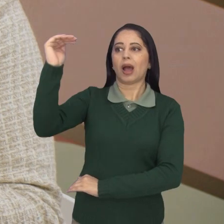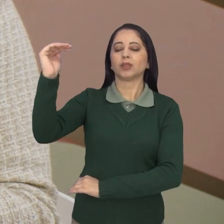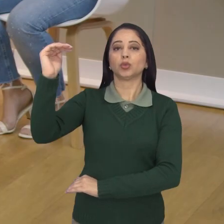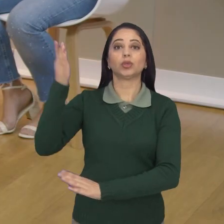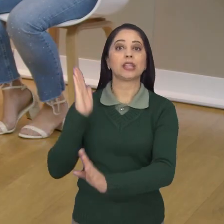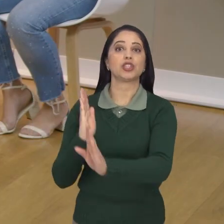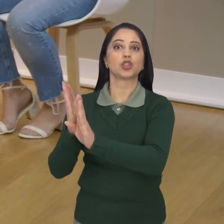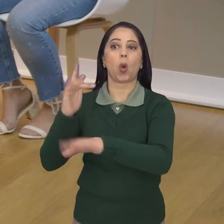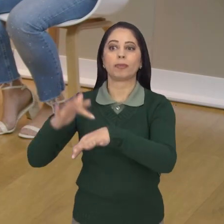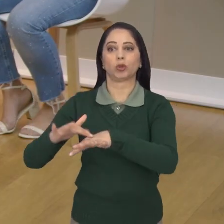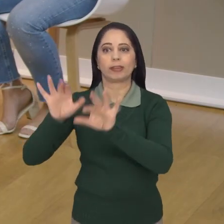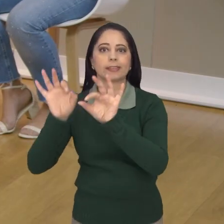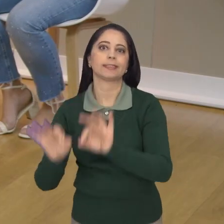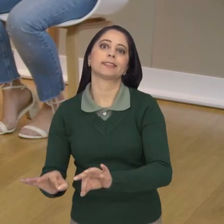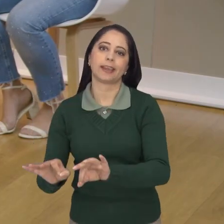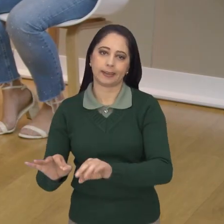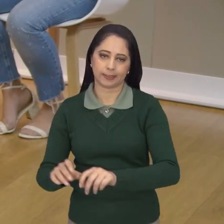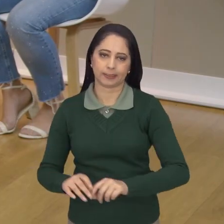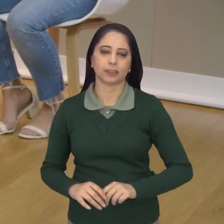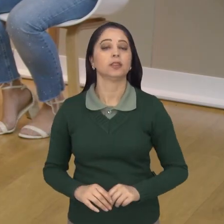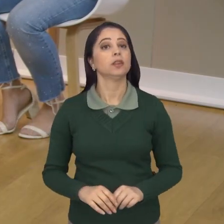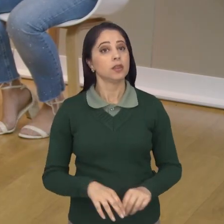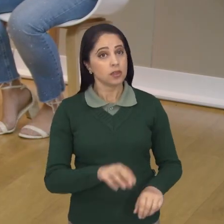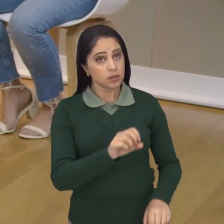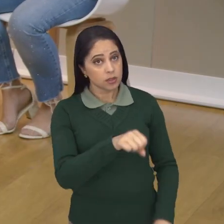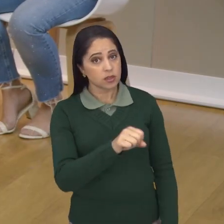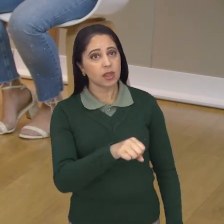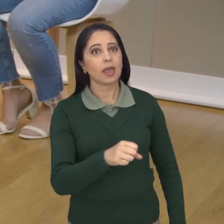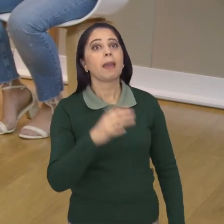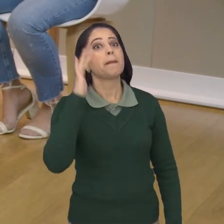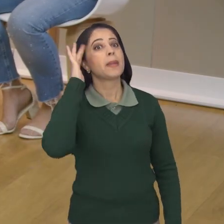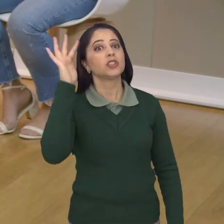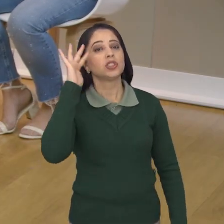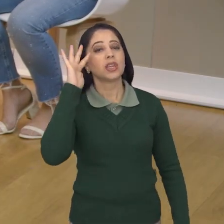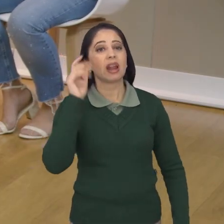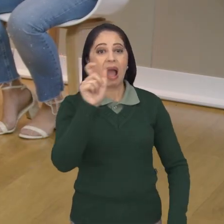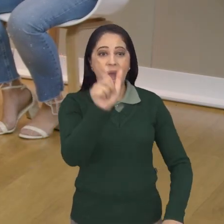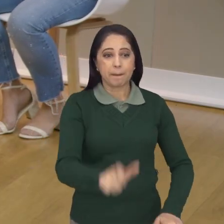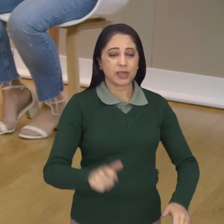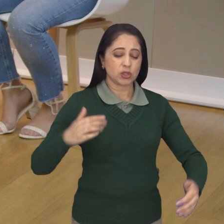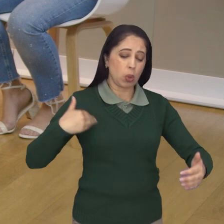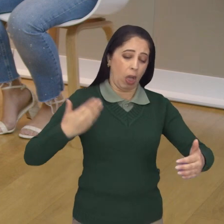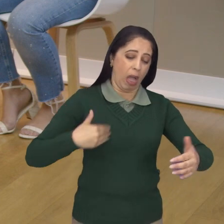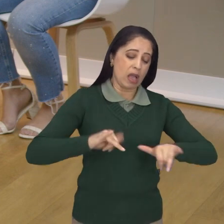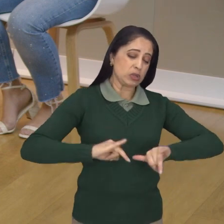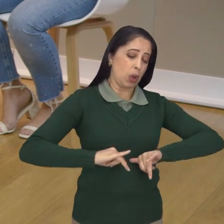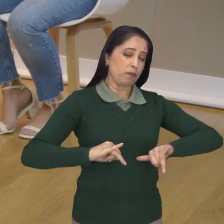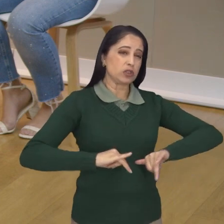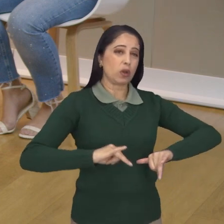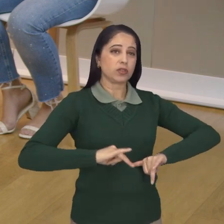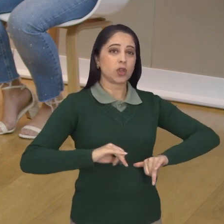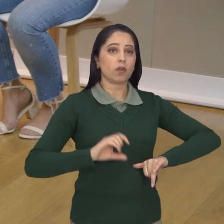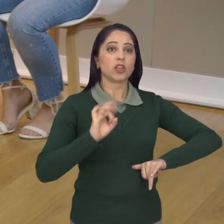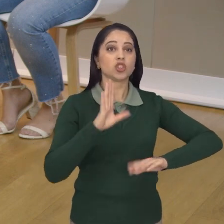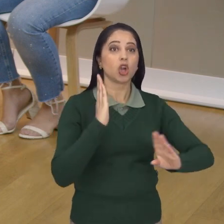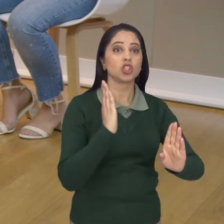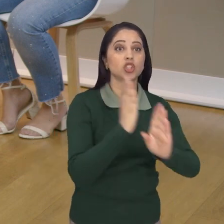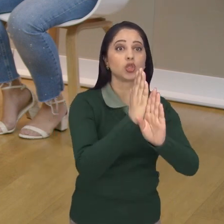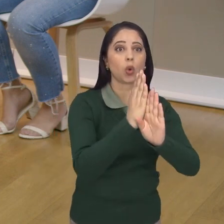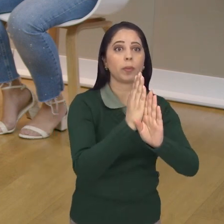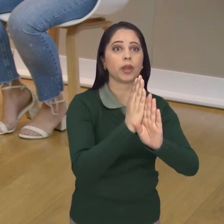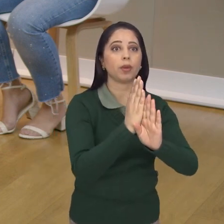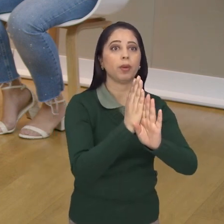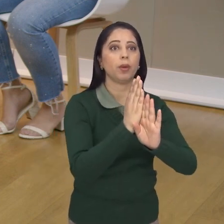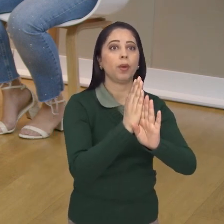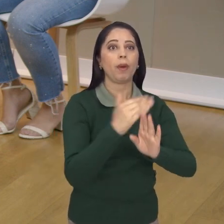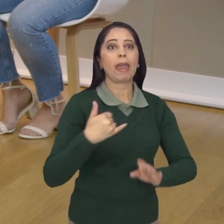Gente, agora ou até imagina. tardio, né? Na vida da terceira idade. Sim, mas imagina que ela sofreu a vida inteira bobeira, descobri só com 60 anos, né? Agora já sabe qual que é a